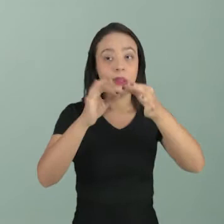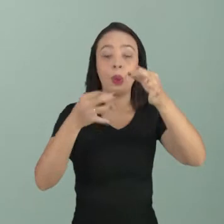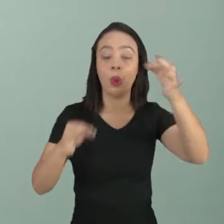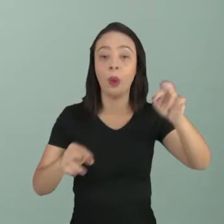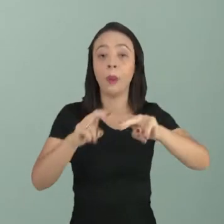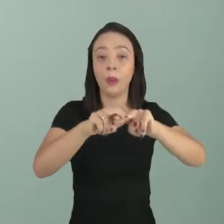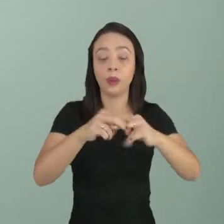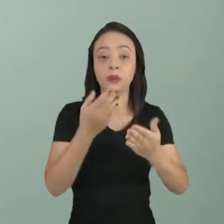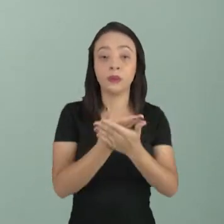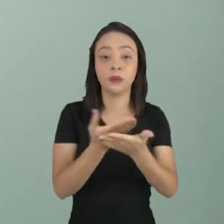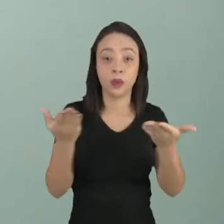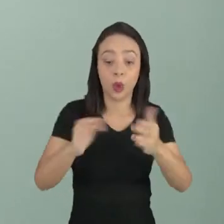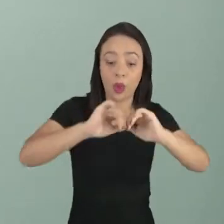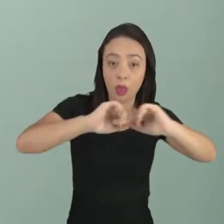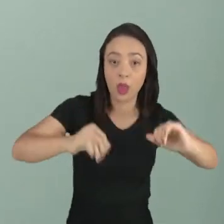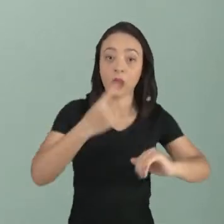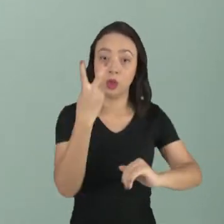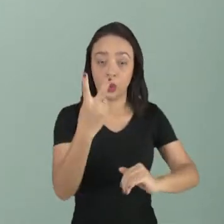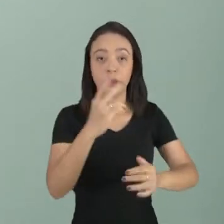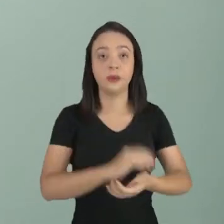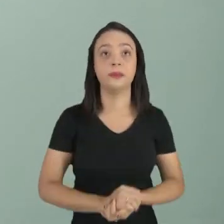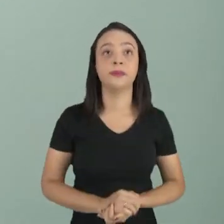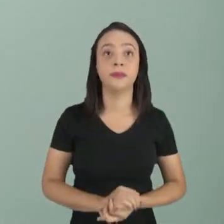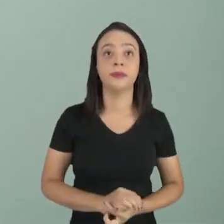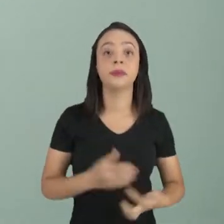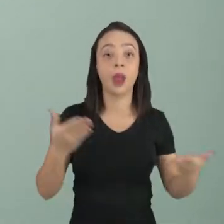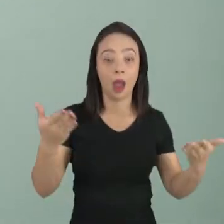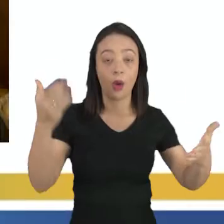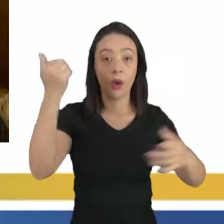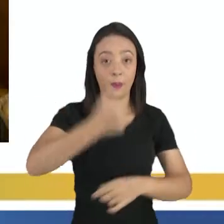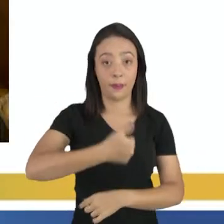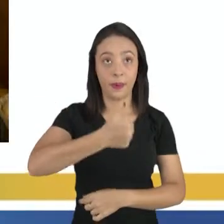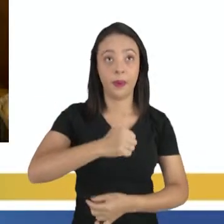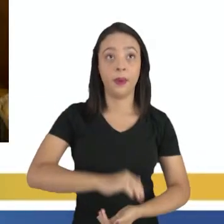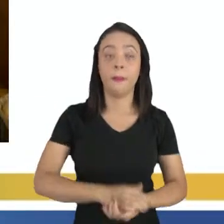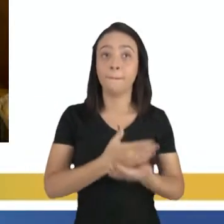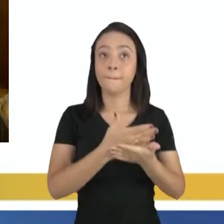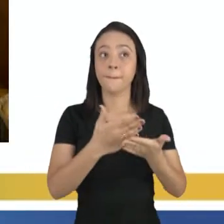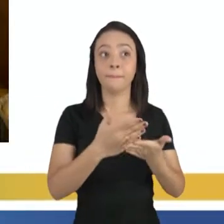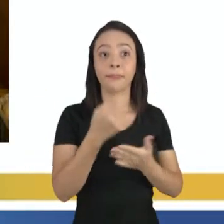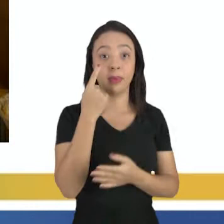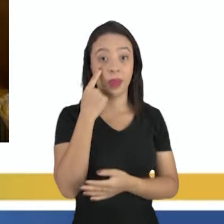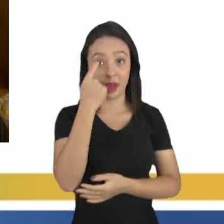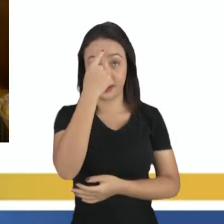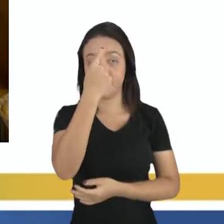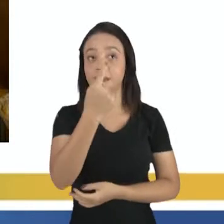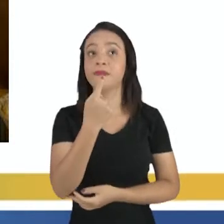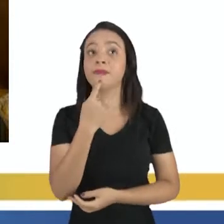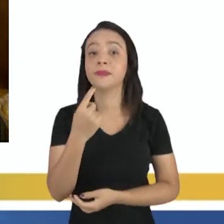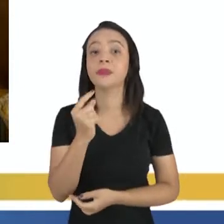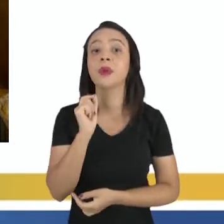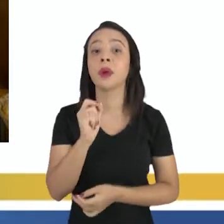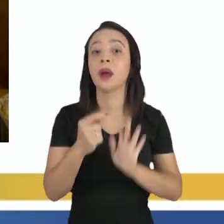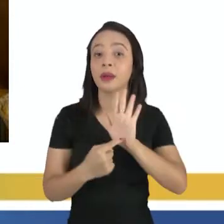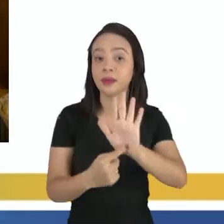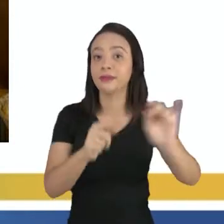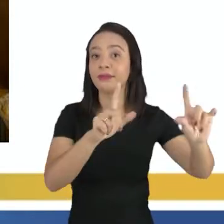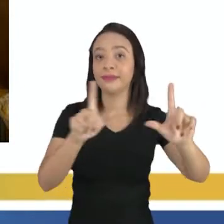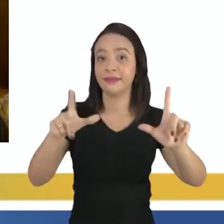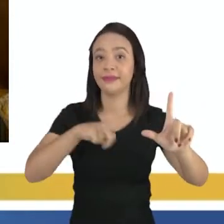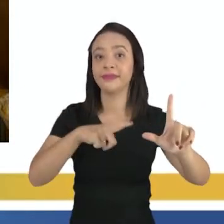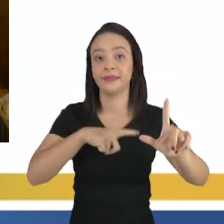duas partes, ok? Então essa é a parte 1. Para iniciar, observem essa imagem que está aparecendo na tela aí para